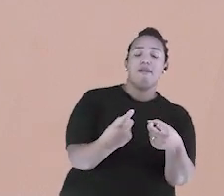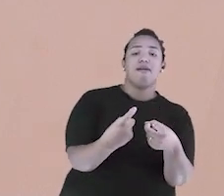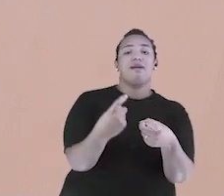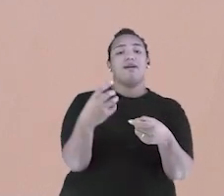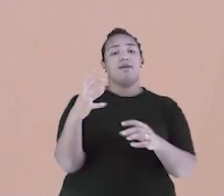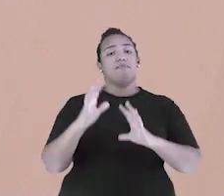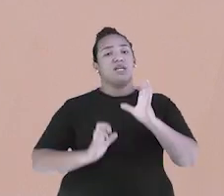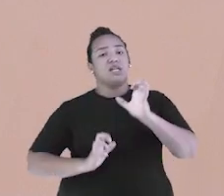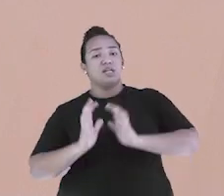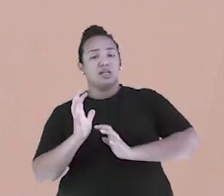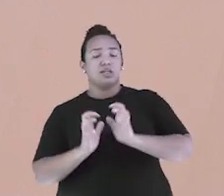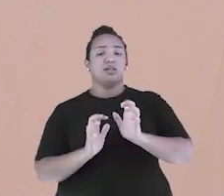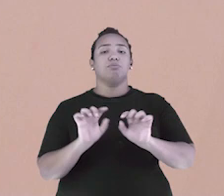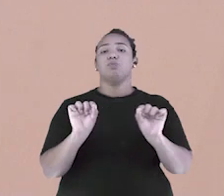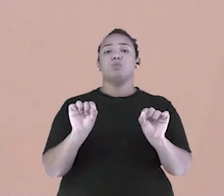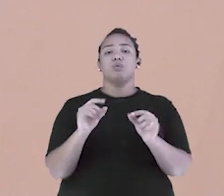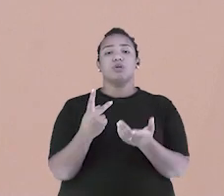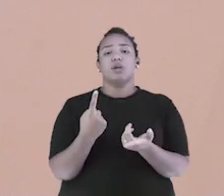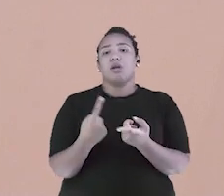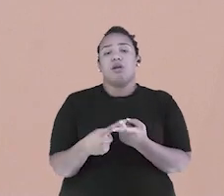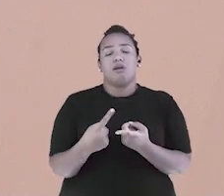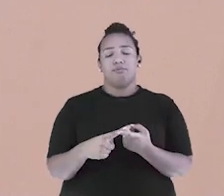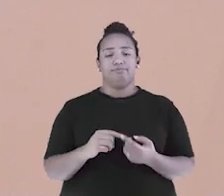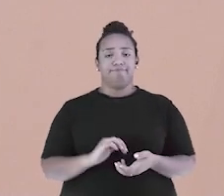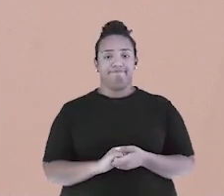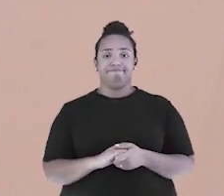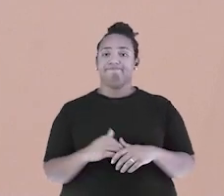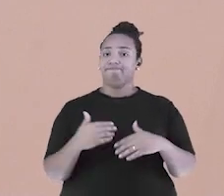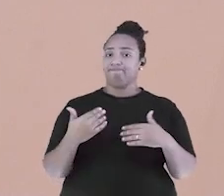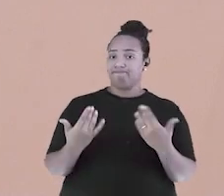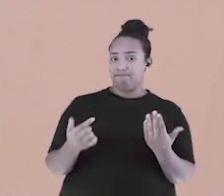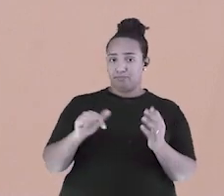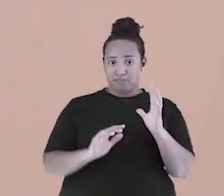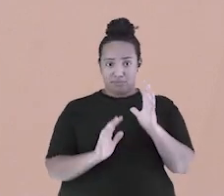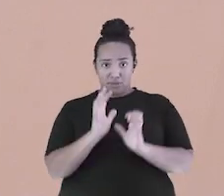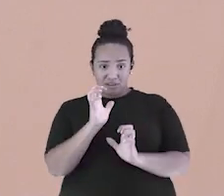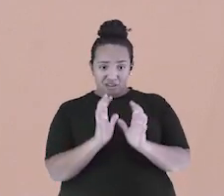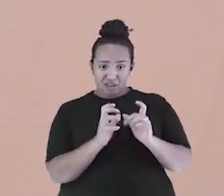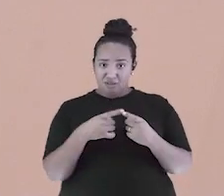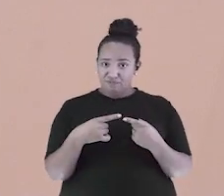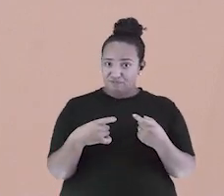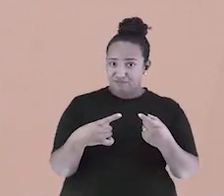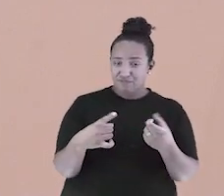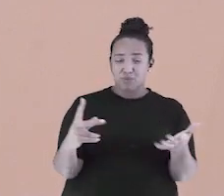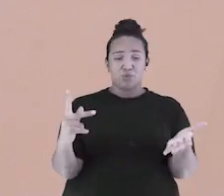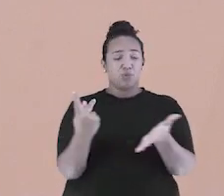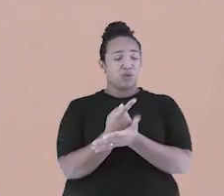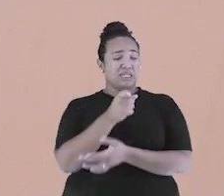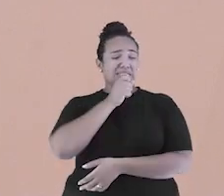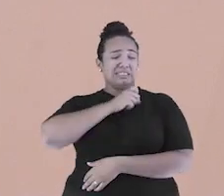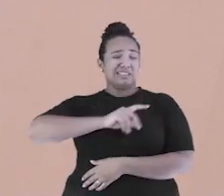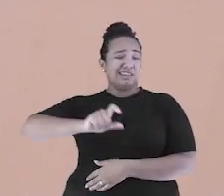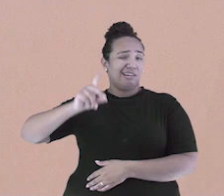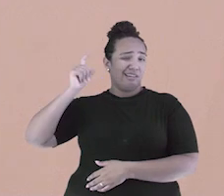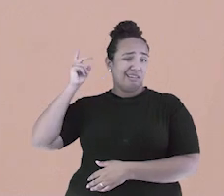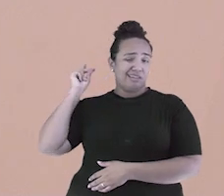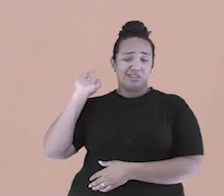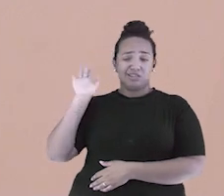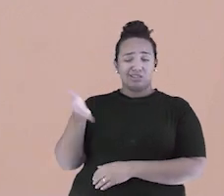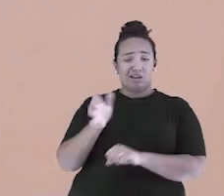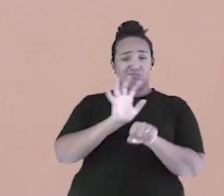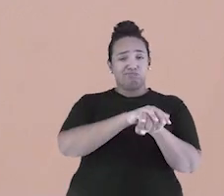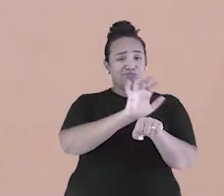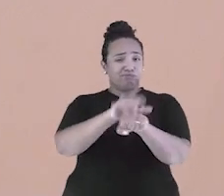entre nações. Esses conflitos acontecem desde as primeiras formas de colonização mundiais, onde o intuito